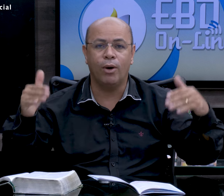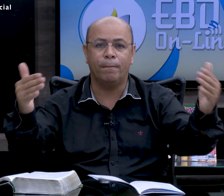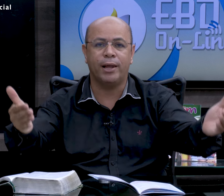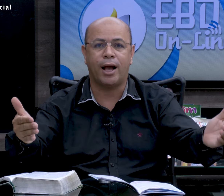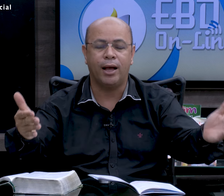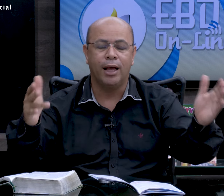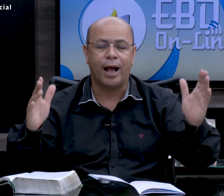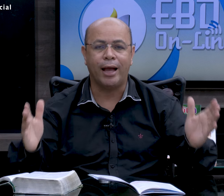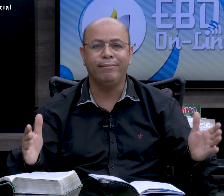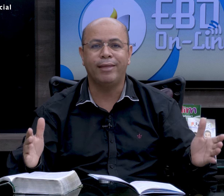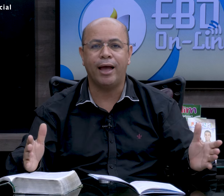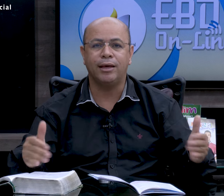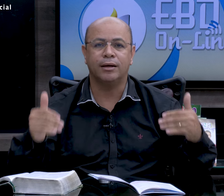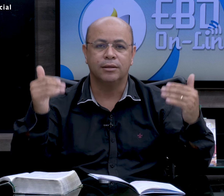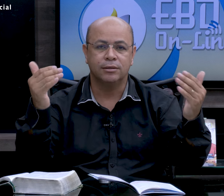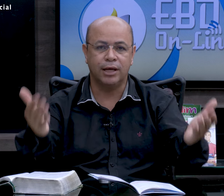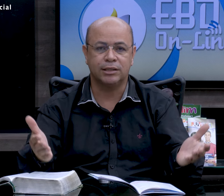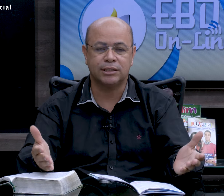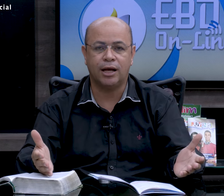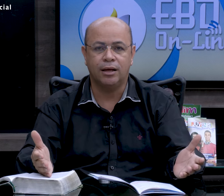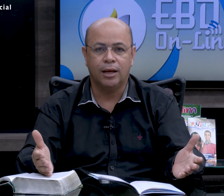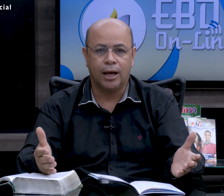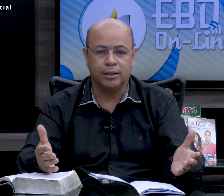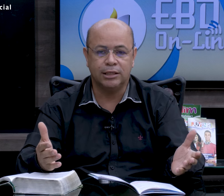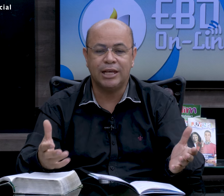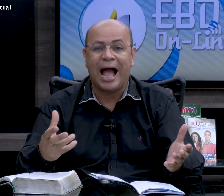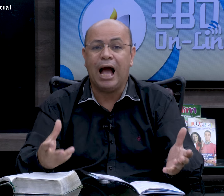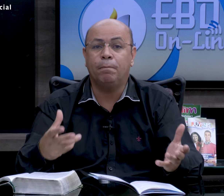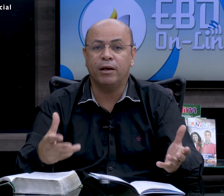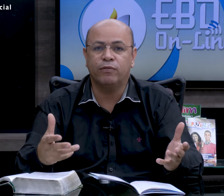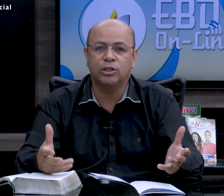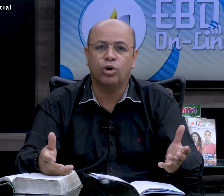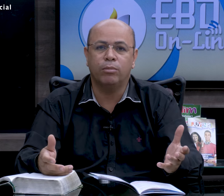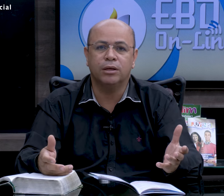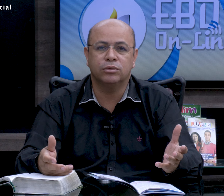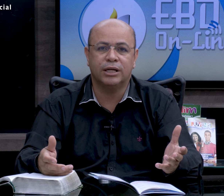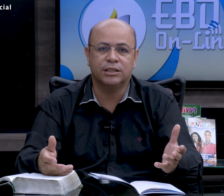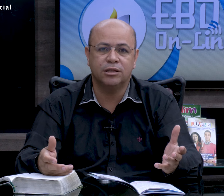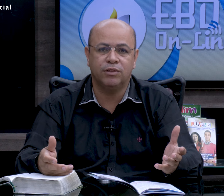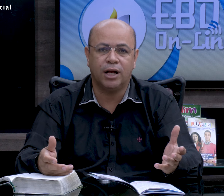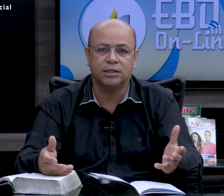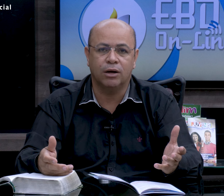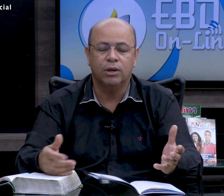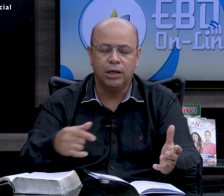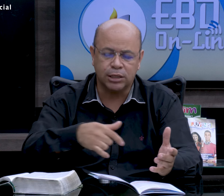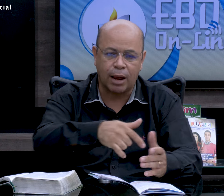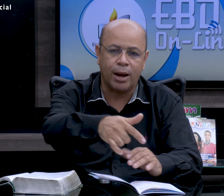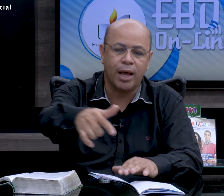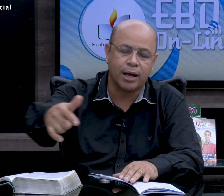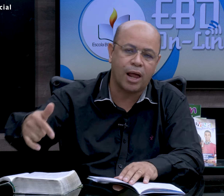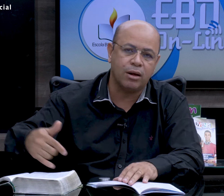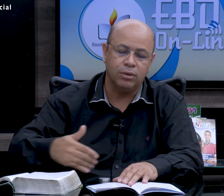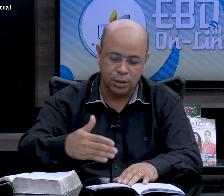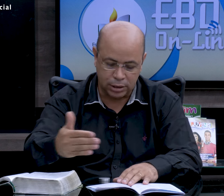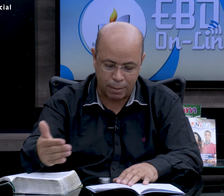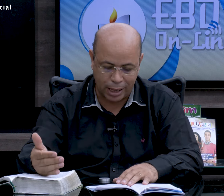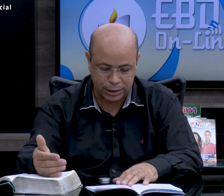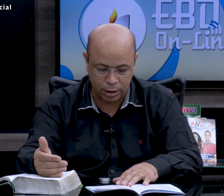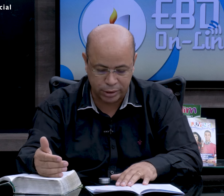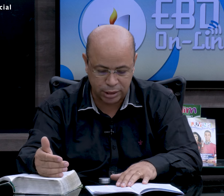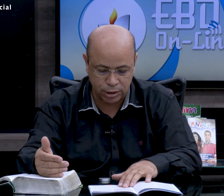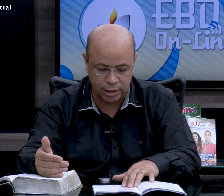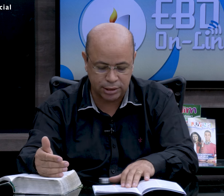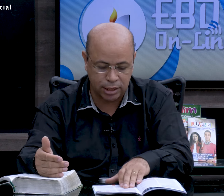poderão ampliar a ideia dessa desse aperfeiçoamento da Santificação e trabalhar é claro